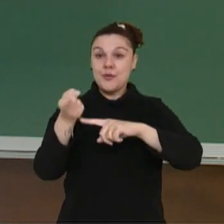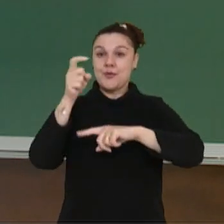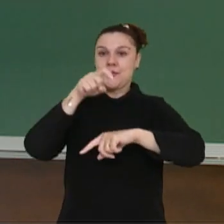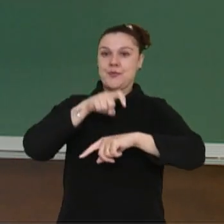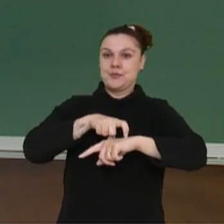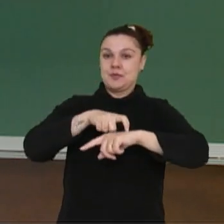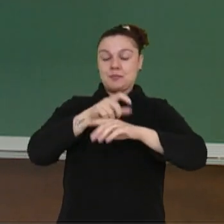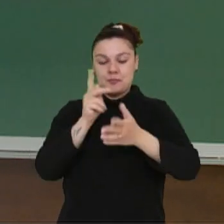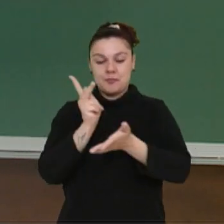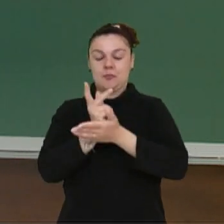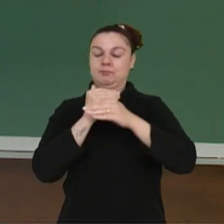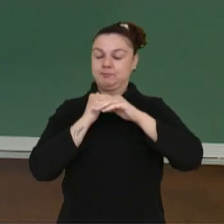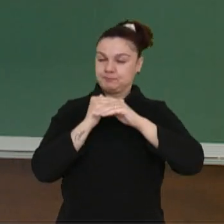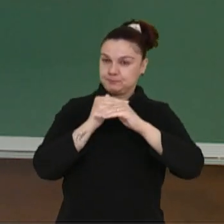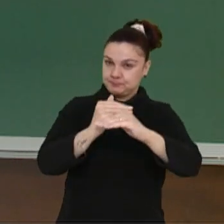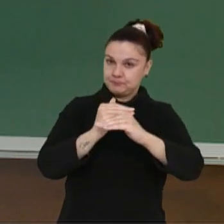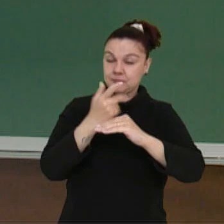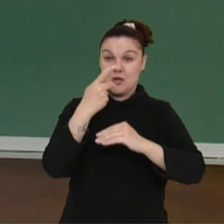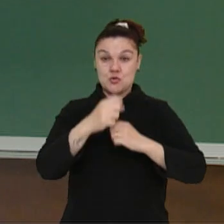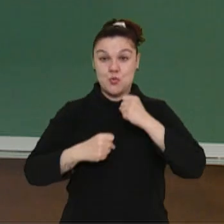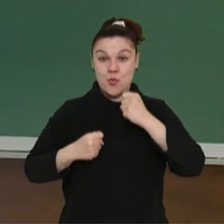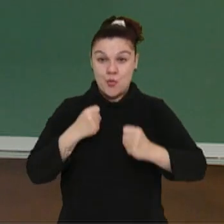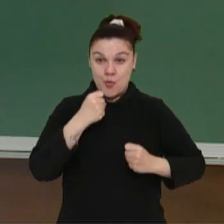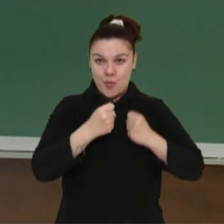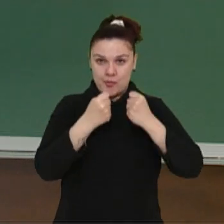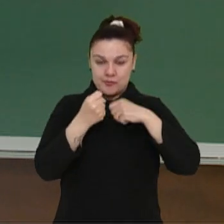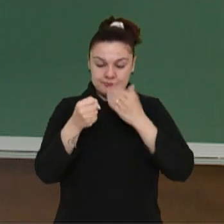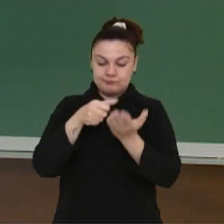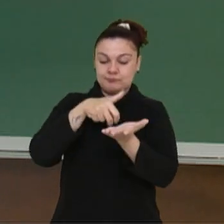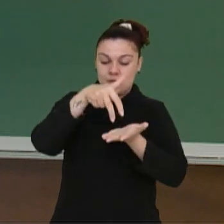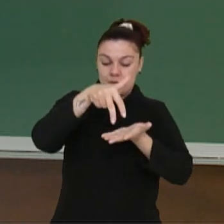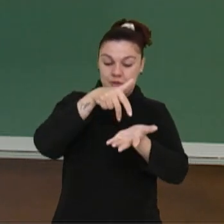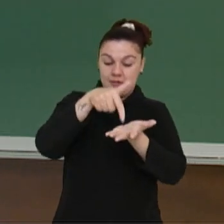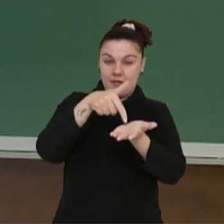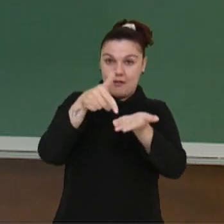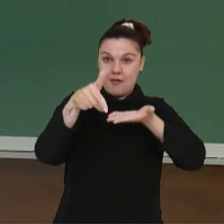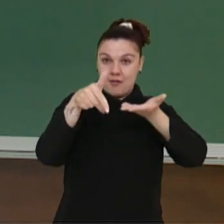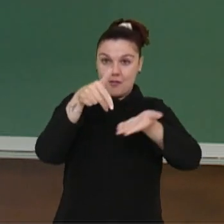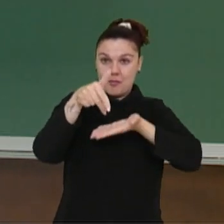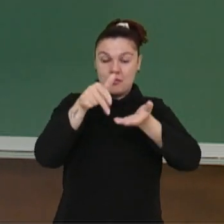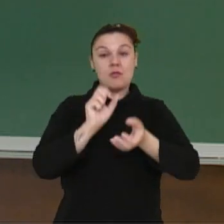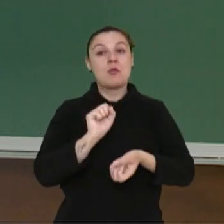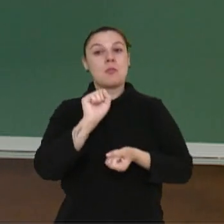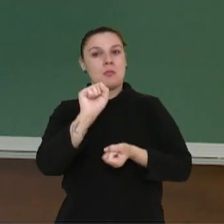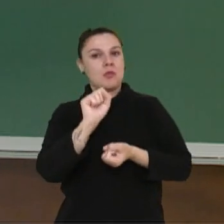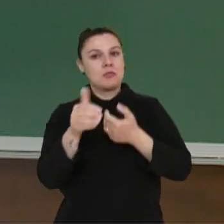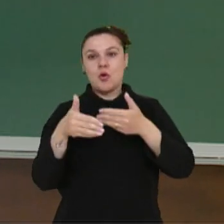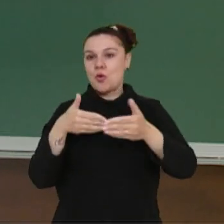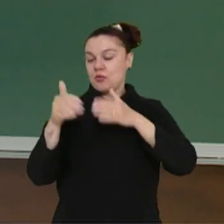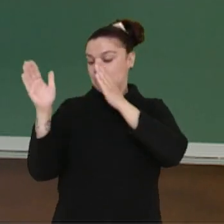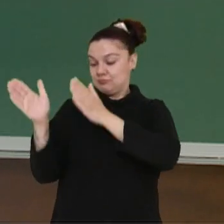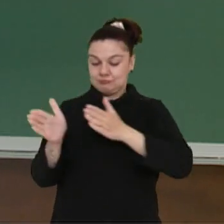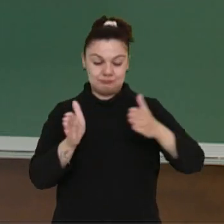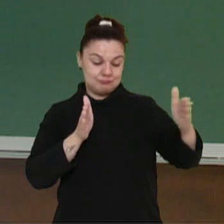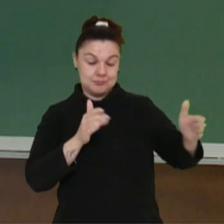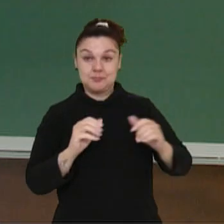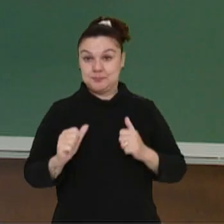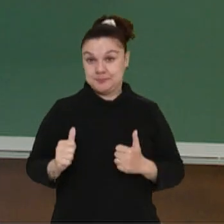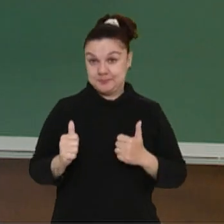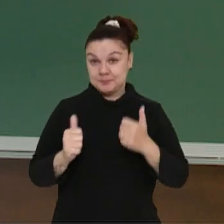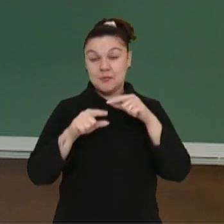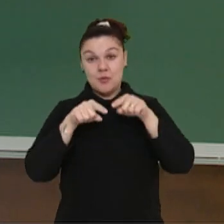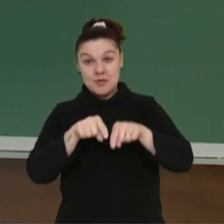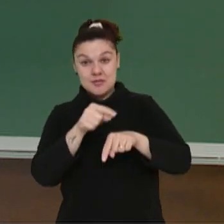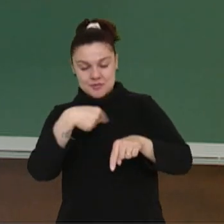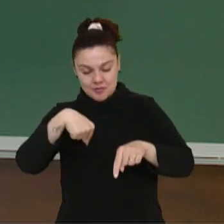você consegue estabilizar a sua corrida em relação ao andar da esteira, pode acontecer em qualquer espaço dessa esteira. E é